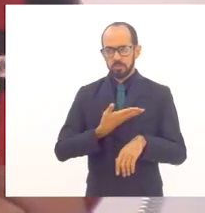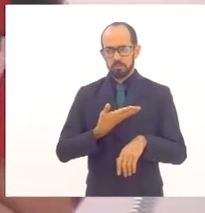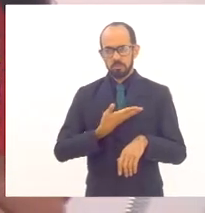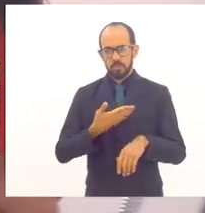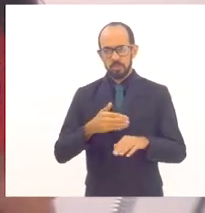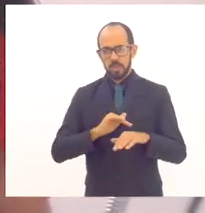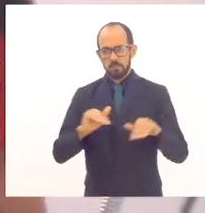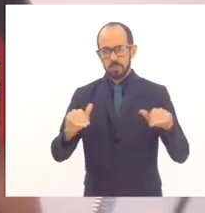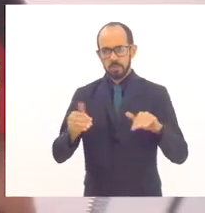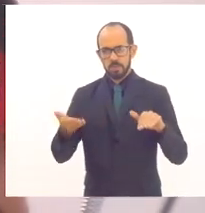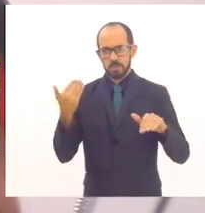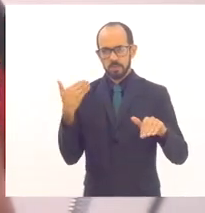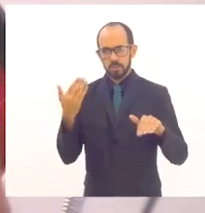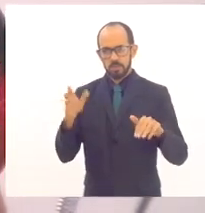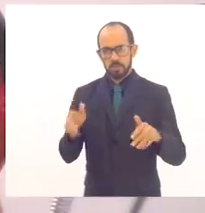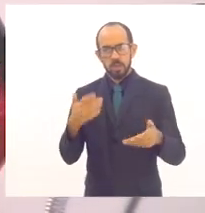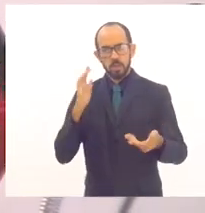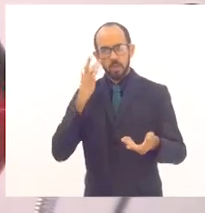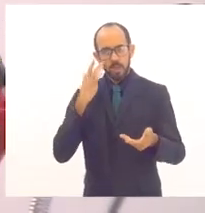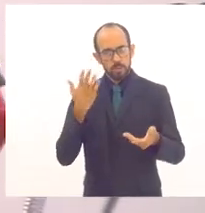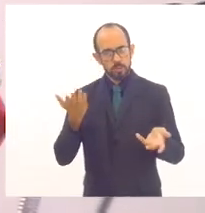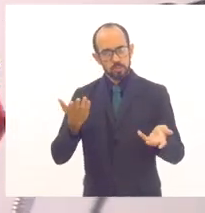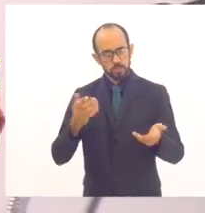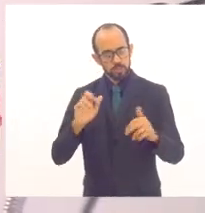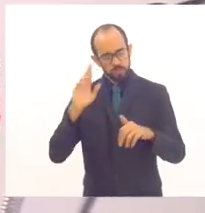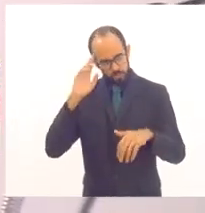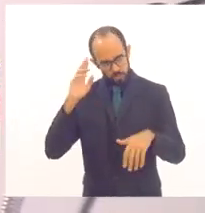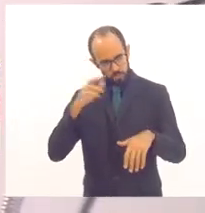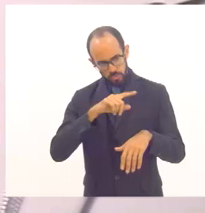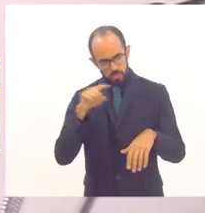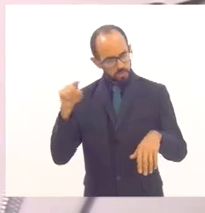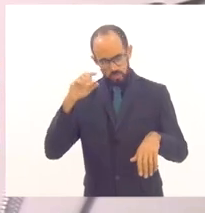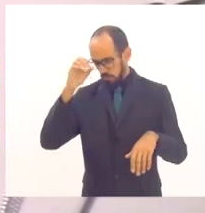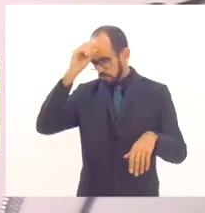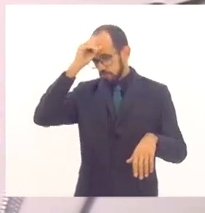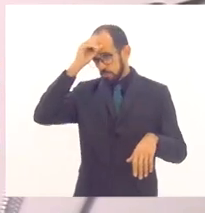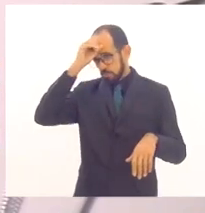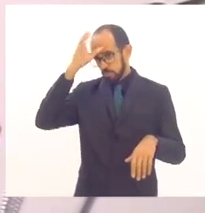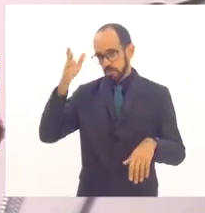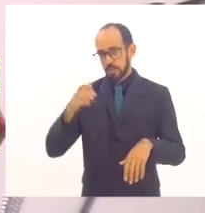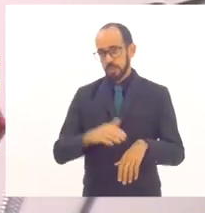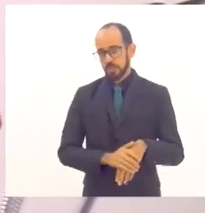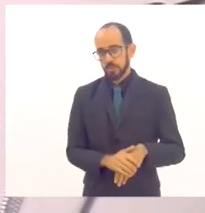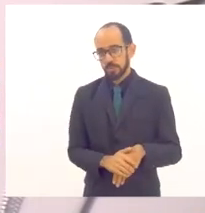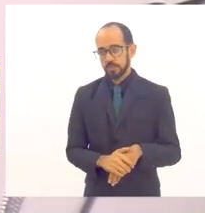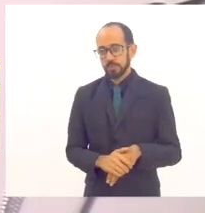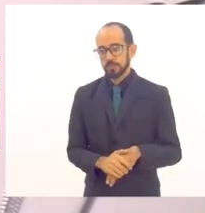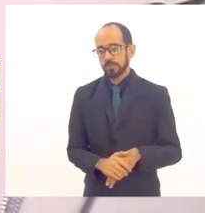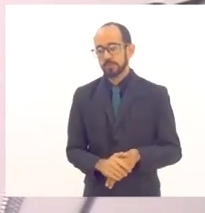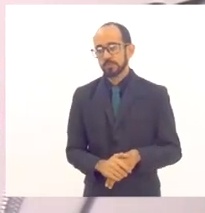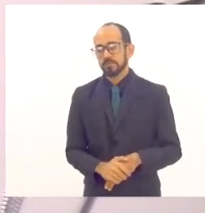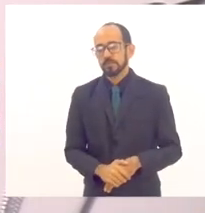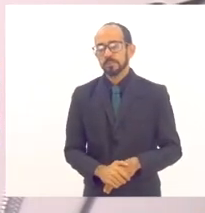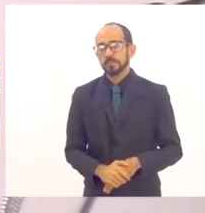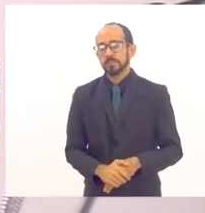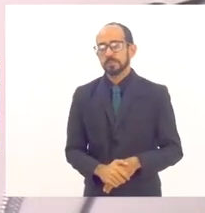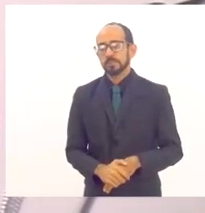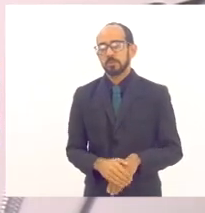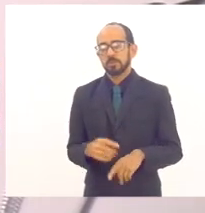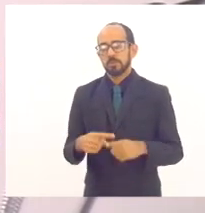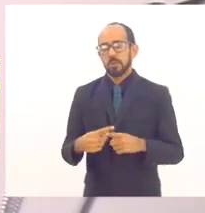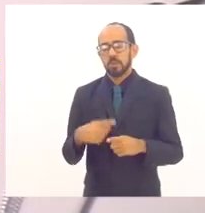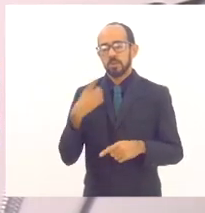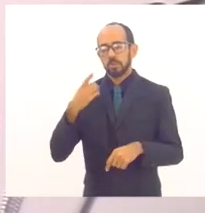mesa anterior, eu acho que os senhores, né, não entenderam nada. porque o deputado